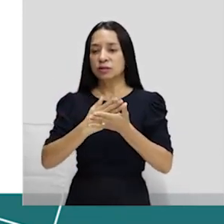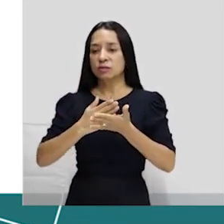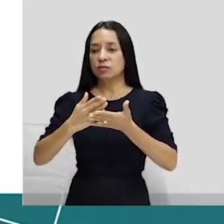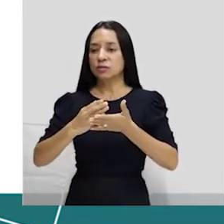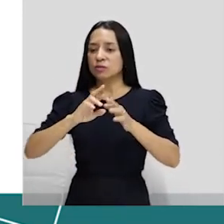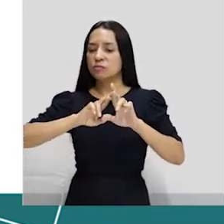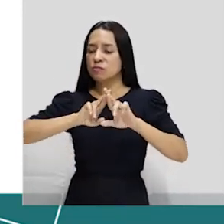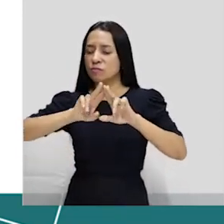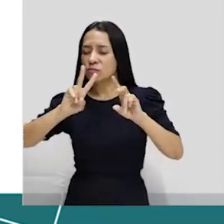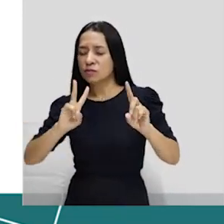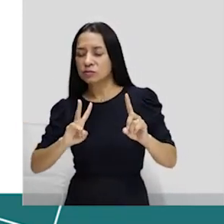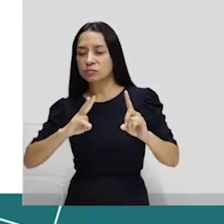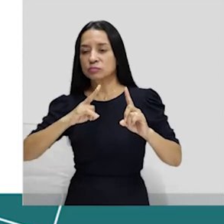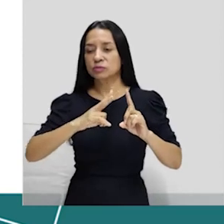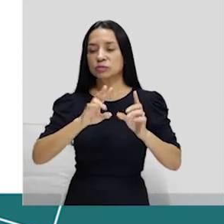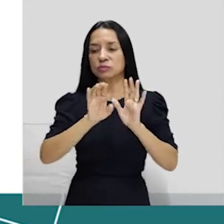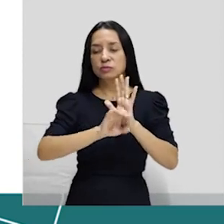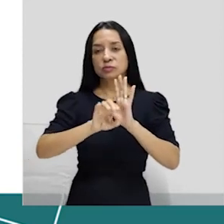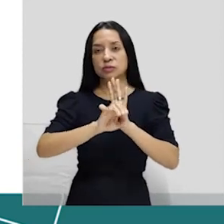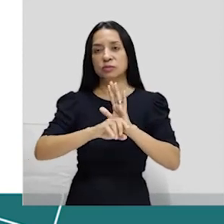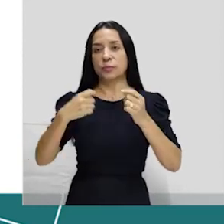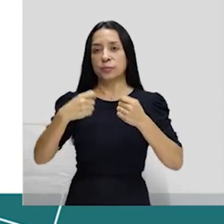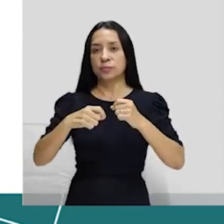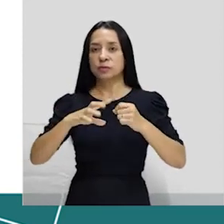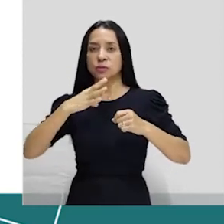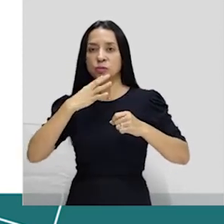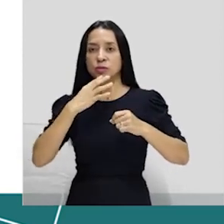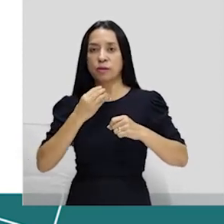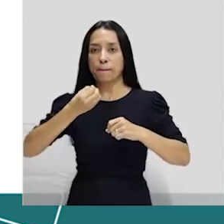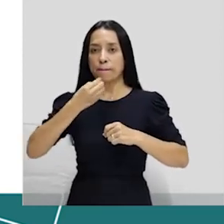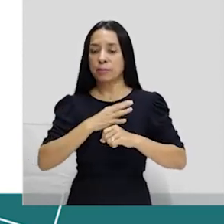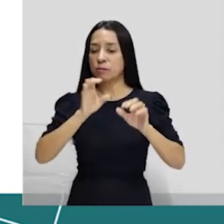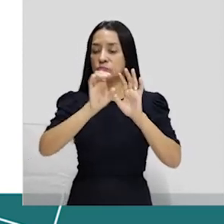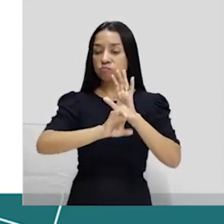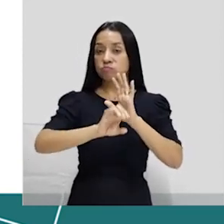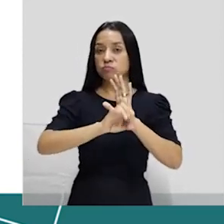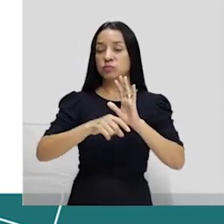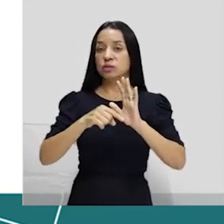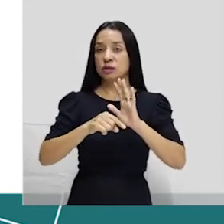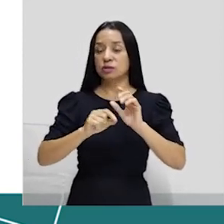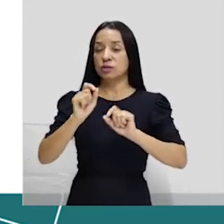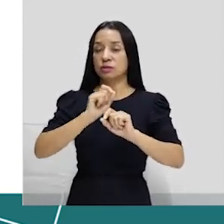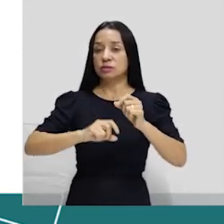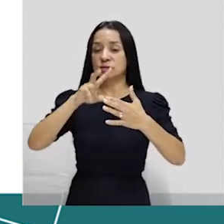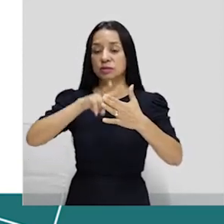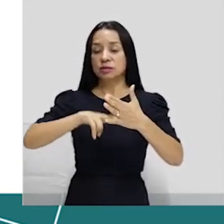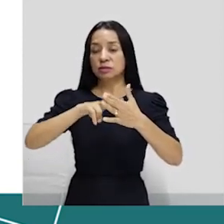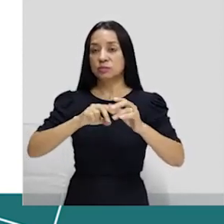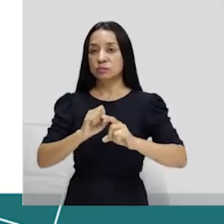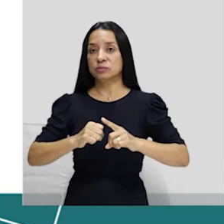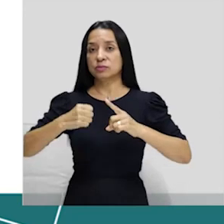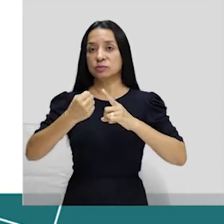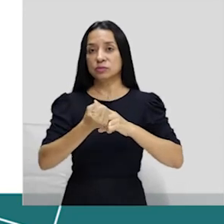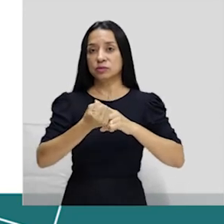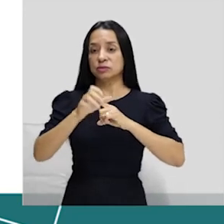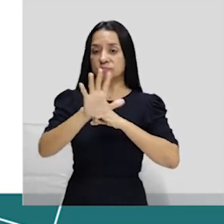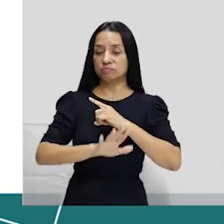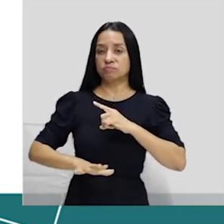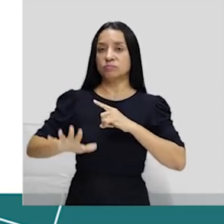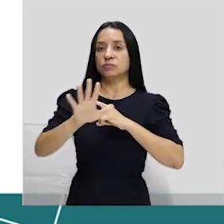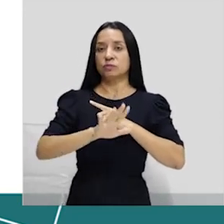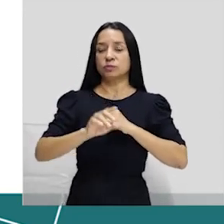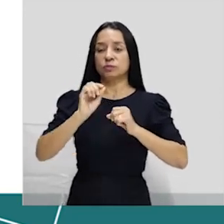depois, se quiser assistir essa aula novamente ou quer ter acesso às aulas teóricas que embasaram a resolução dessa